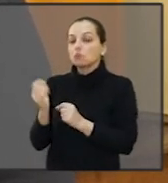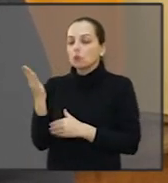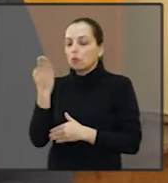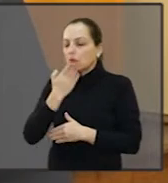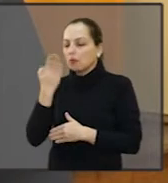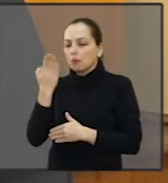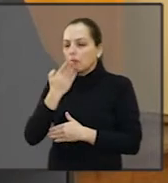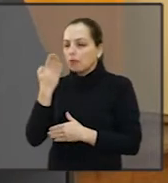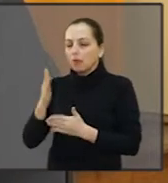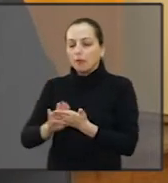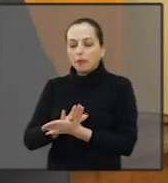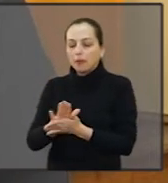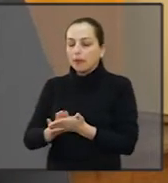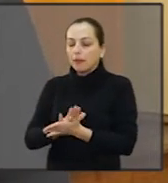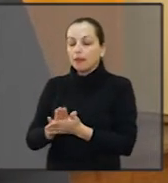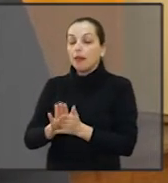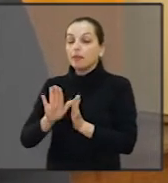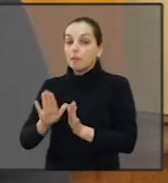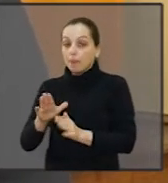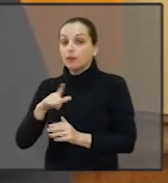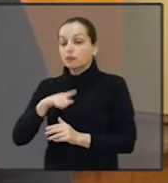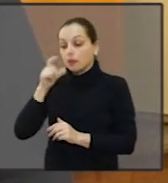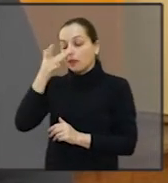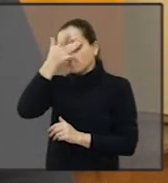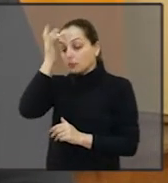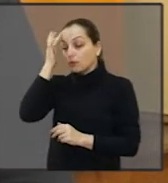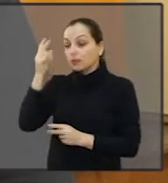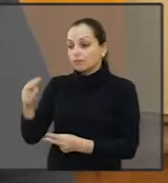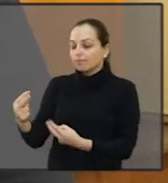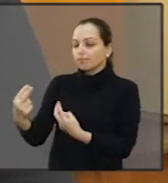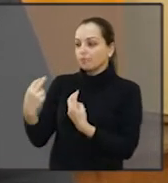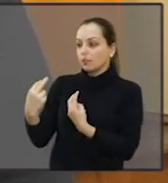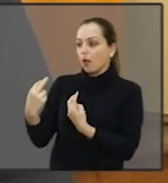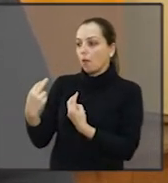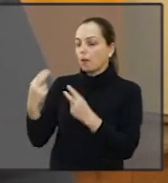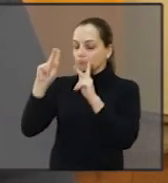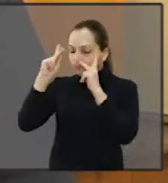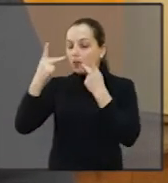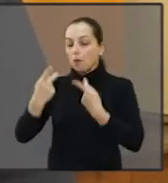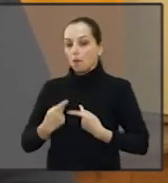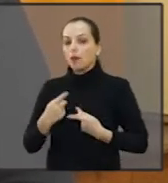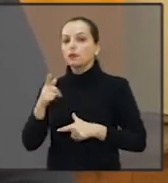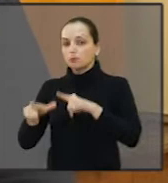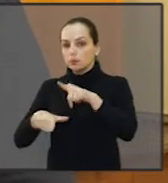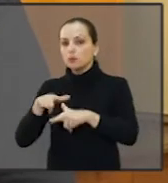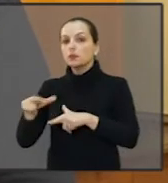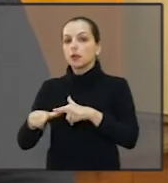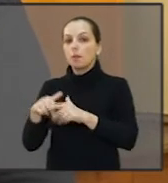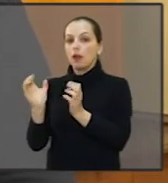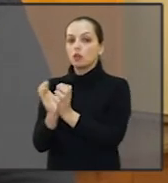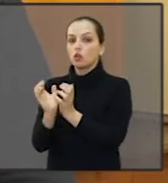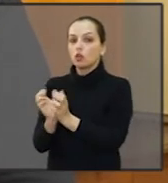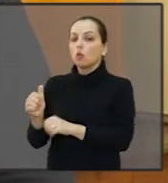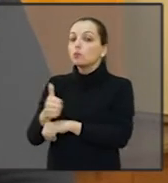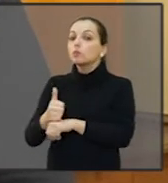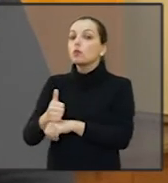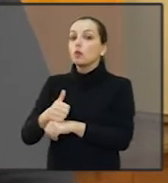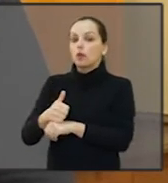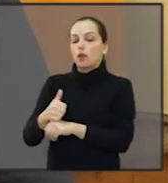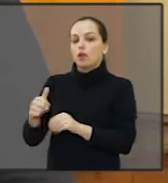eu passo despercebida, mas muitas vezes as pessoas também reconhecem, né, tudo que eu já fiz, né, na